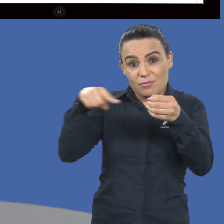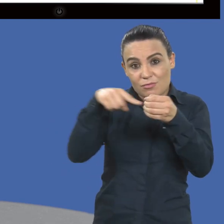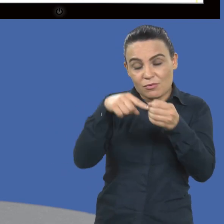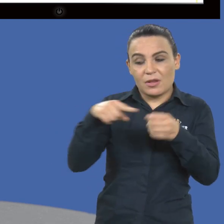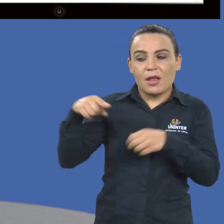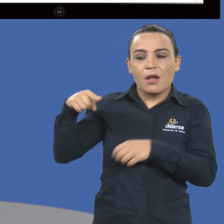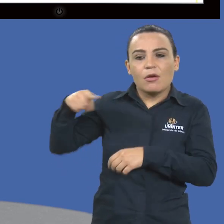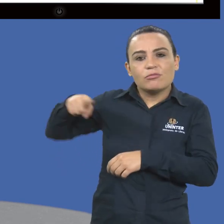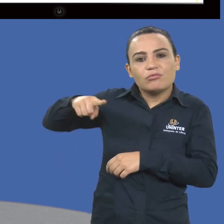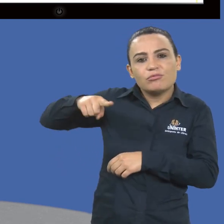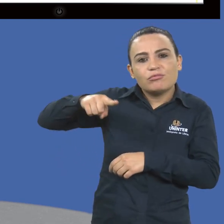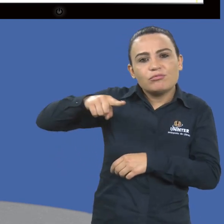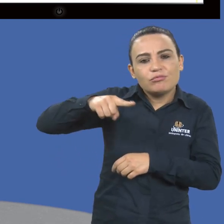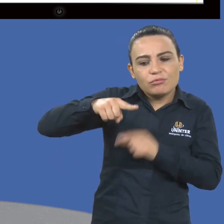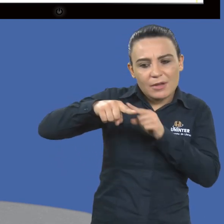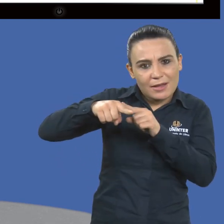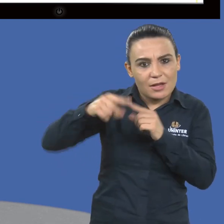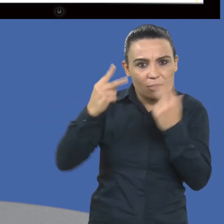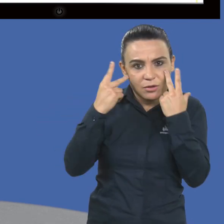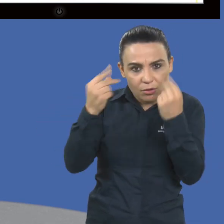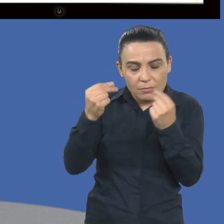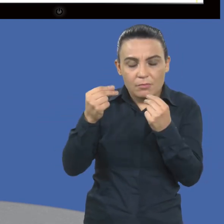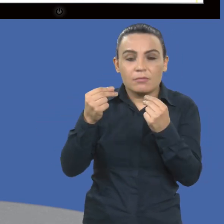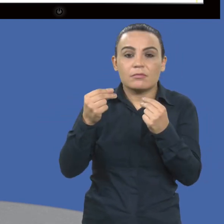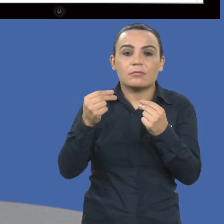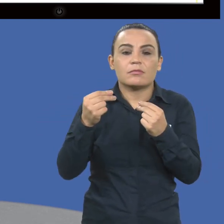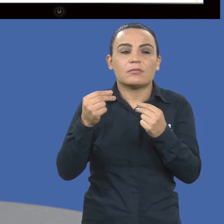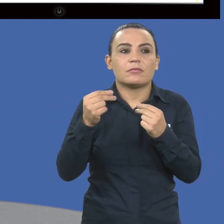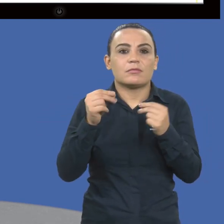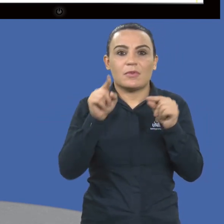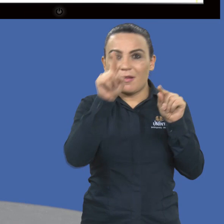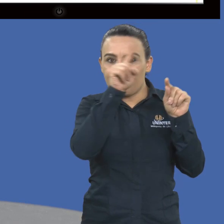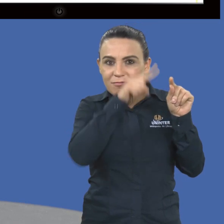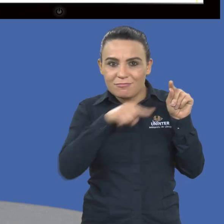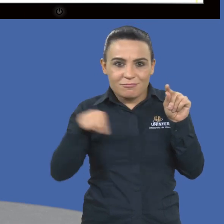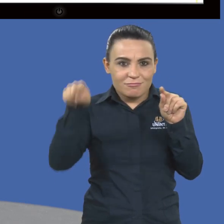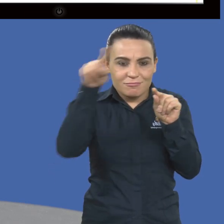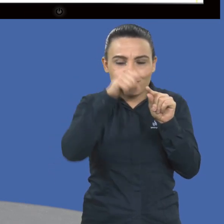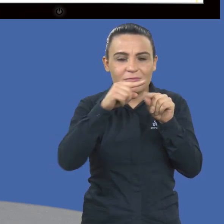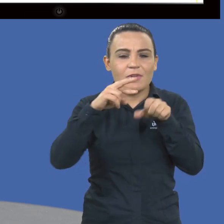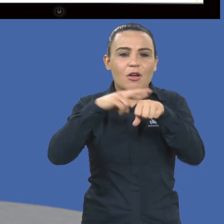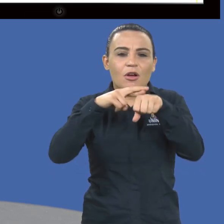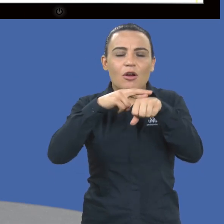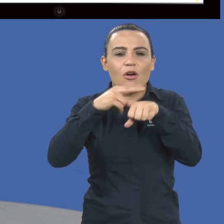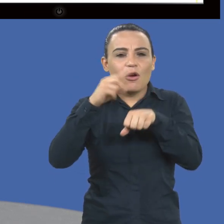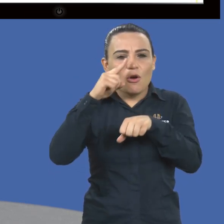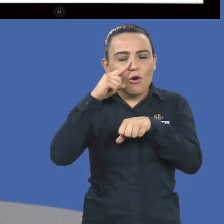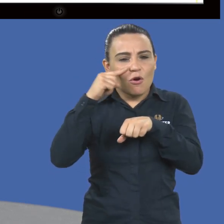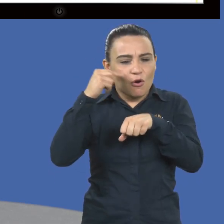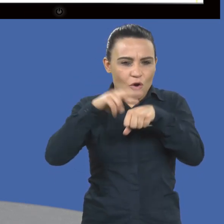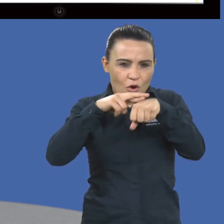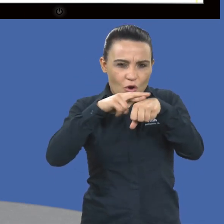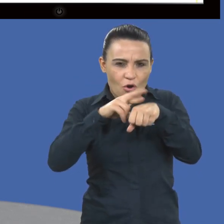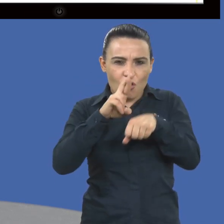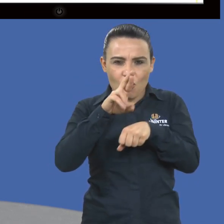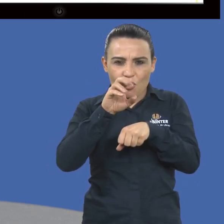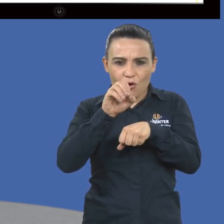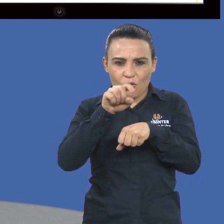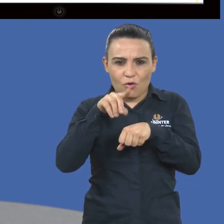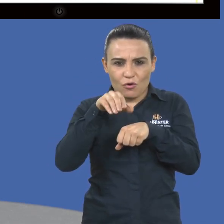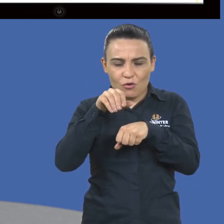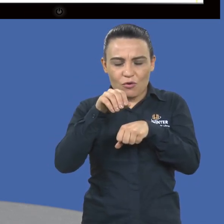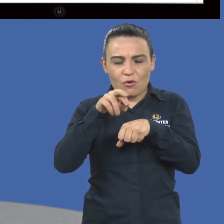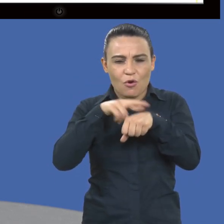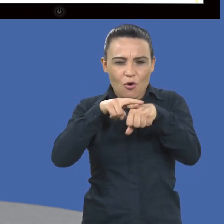que é normal, nós vamos encontrar na criança, na bola roxa, a síndrome de